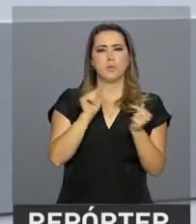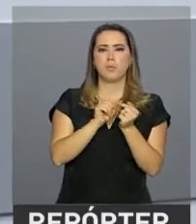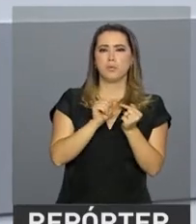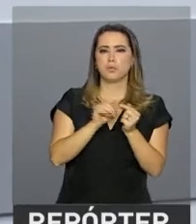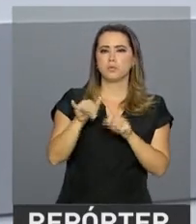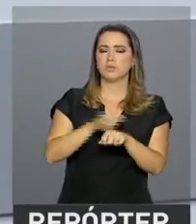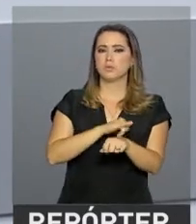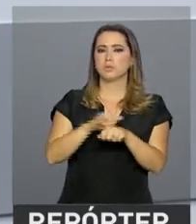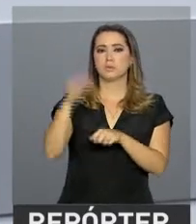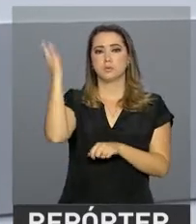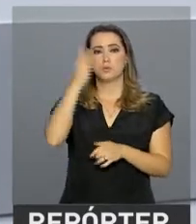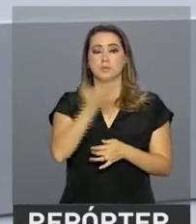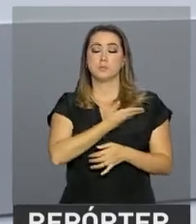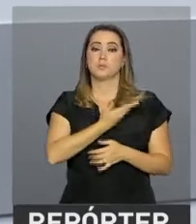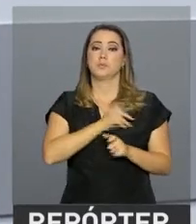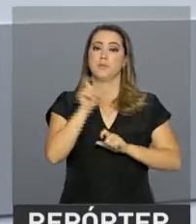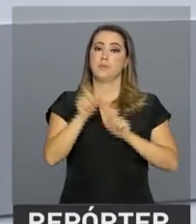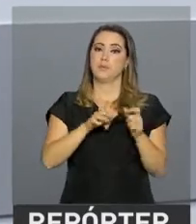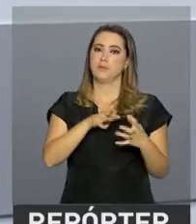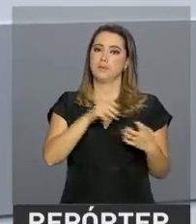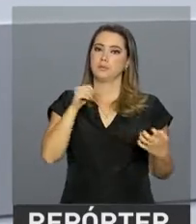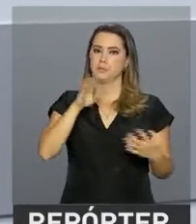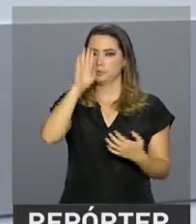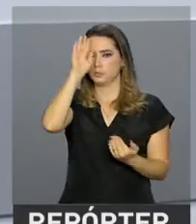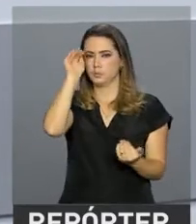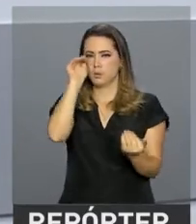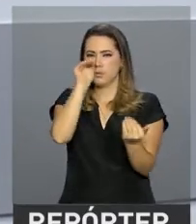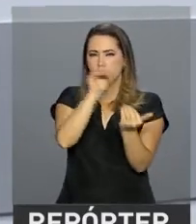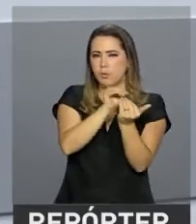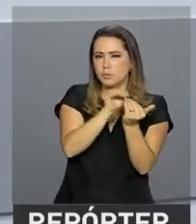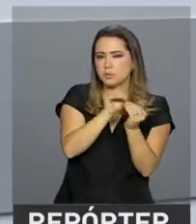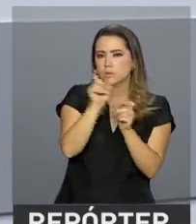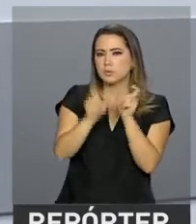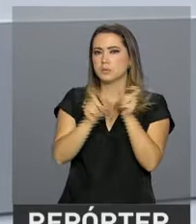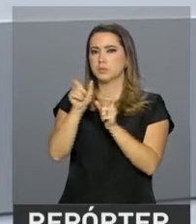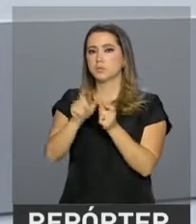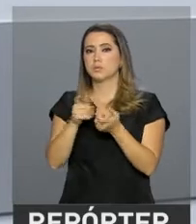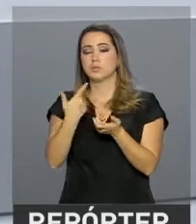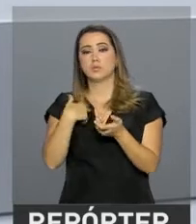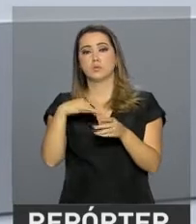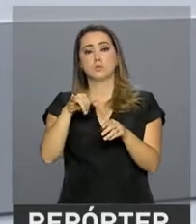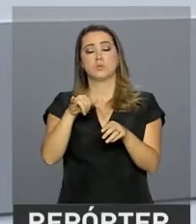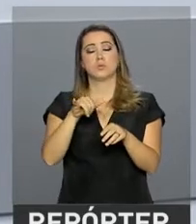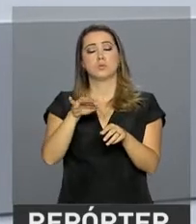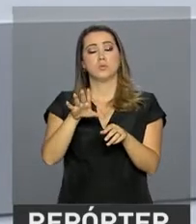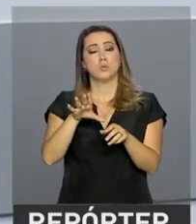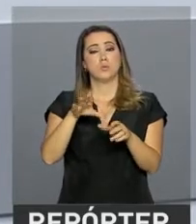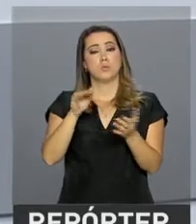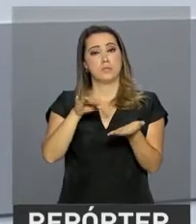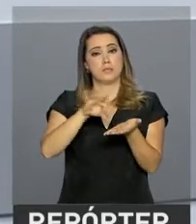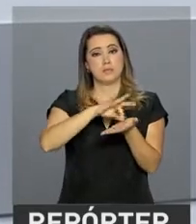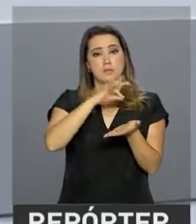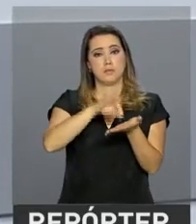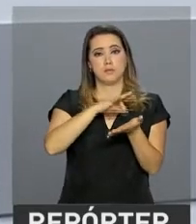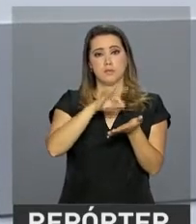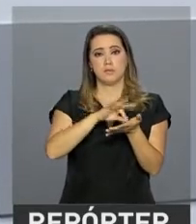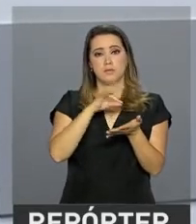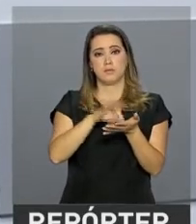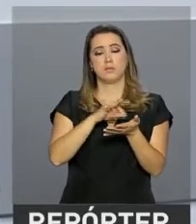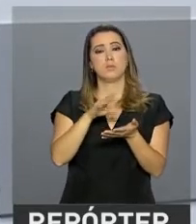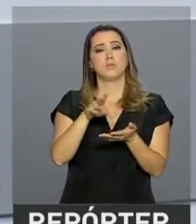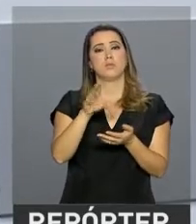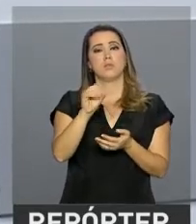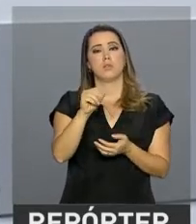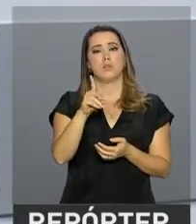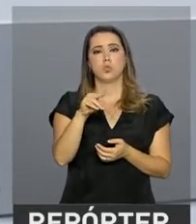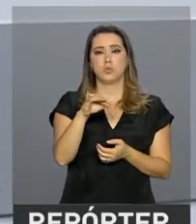Pessoa Idosa. O programa dá prioridade às pessoas da terceira idade inscritas no Cadastro Único para programas sociais